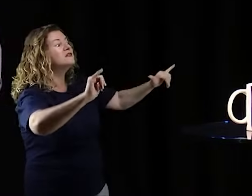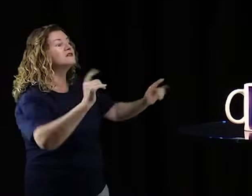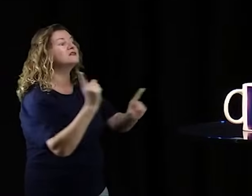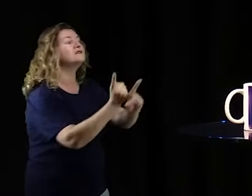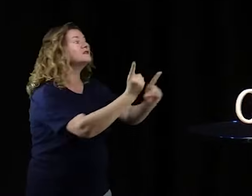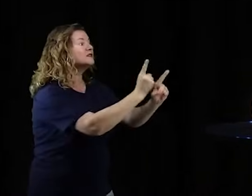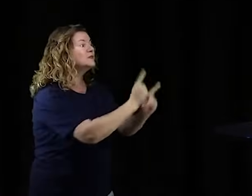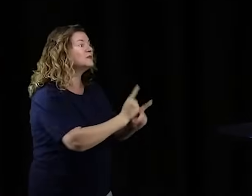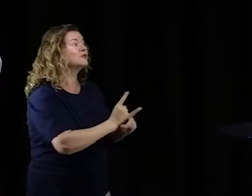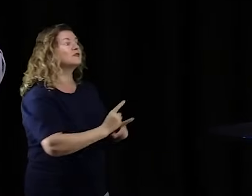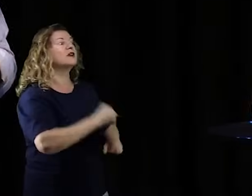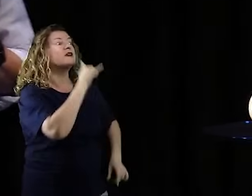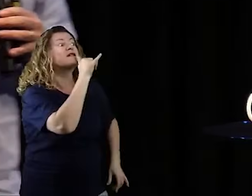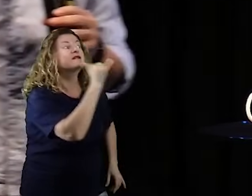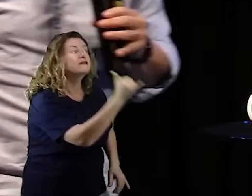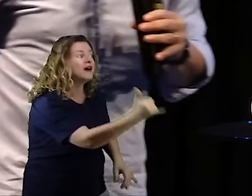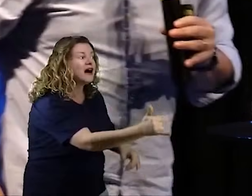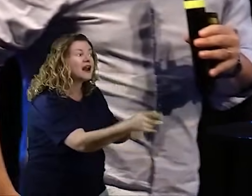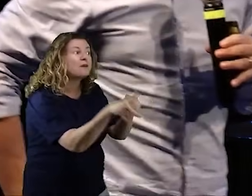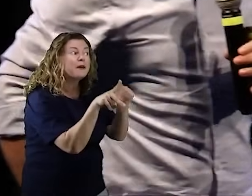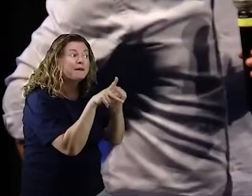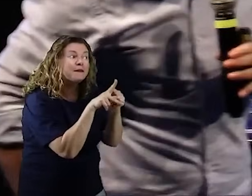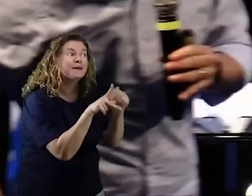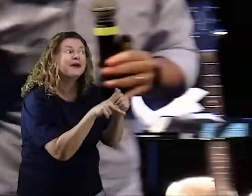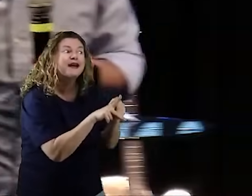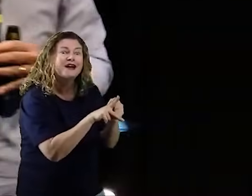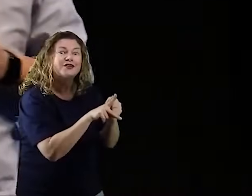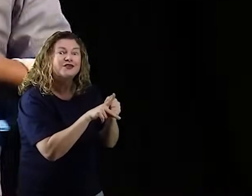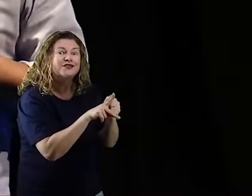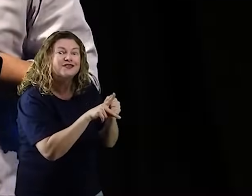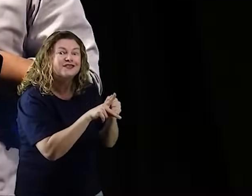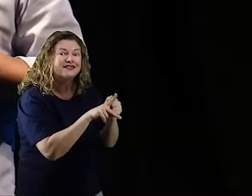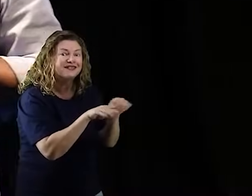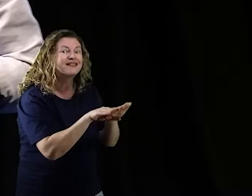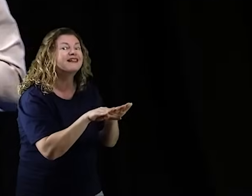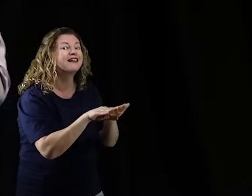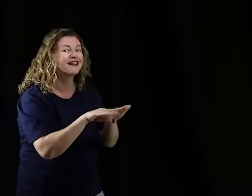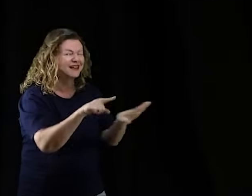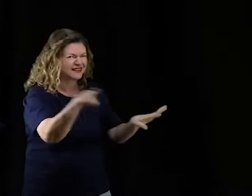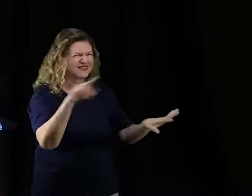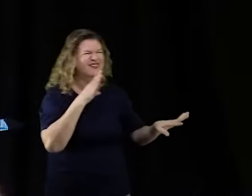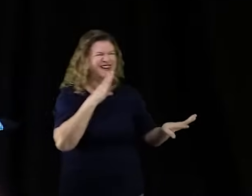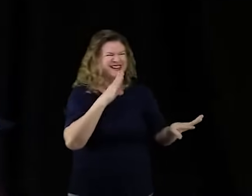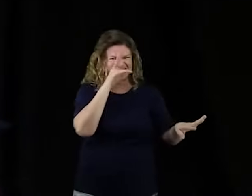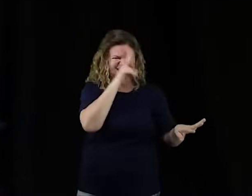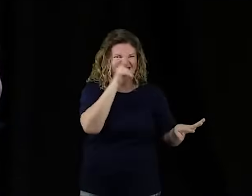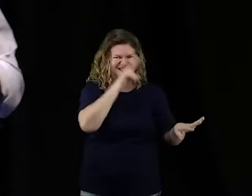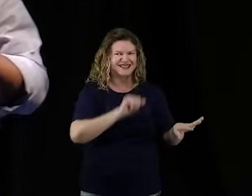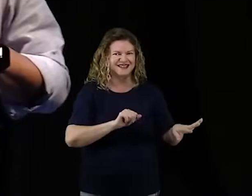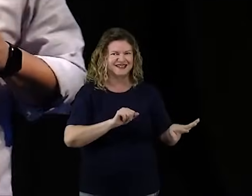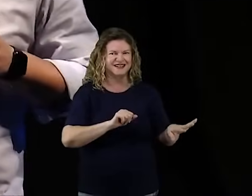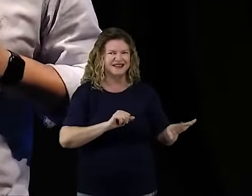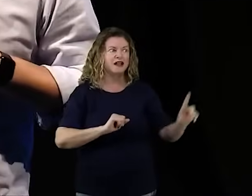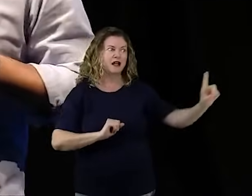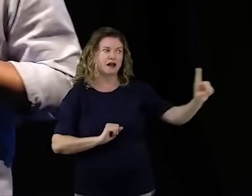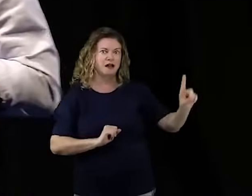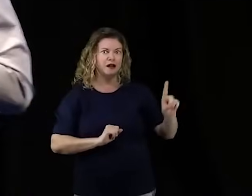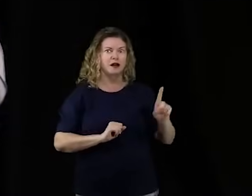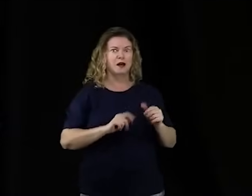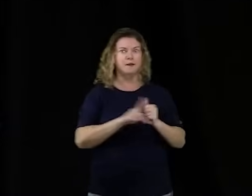ainda desce aí Jesus encontra com ele Você conhece a história Pedro vem engolindo